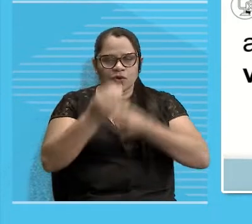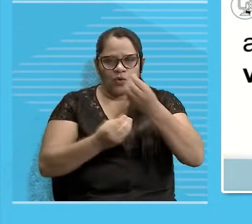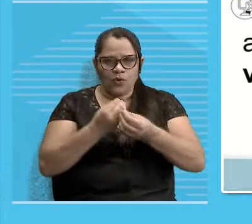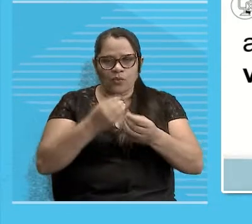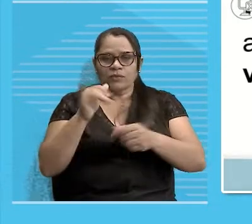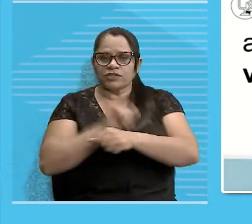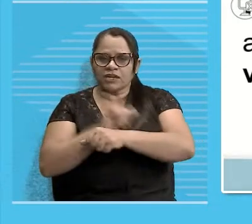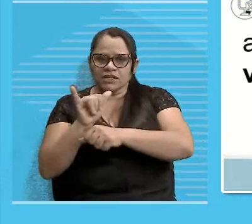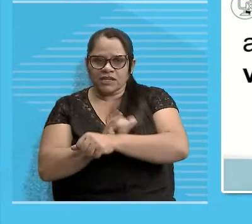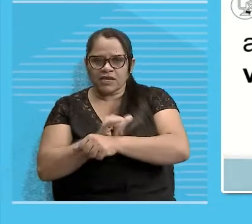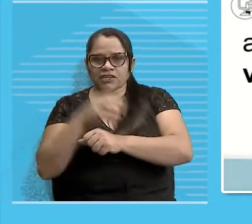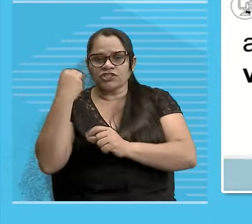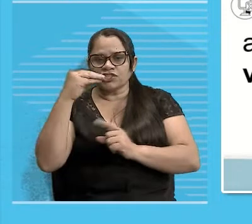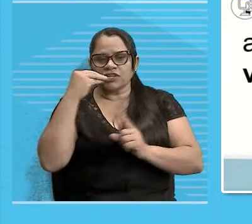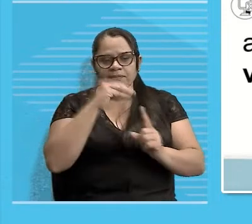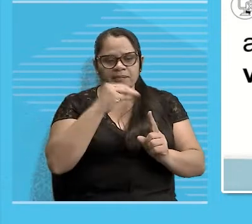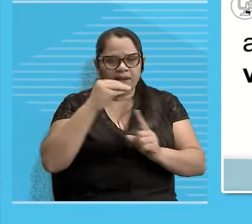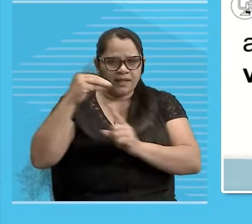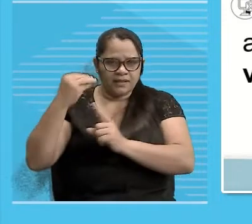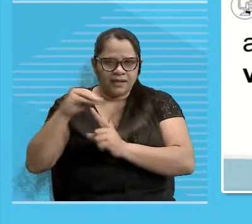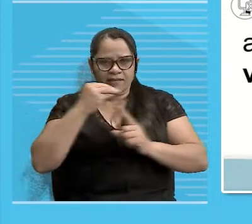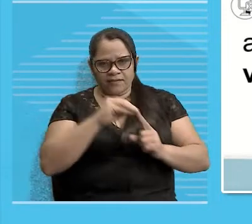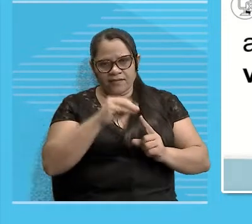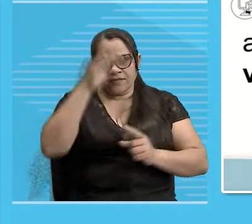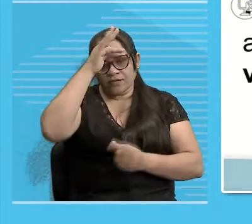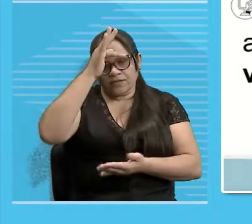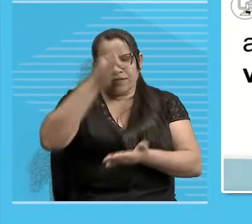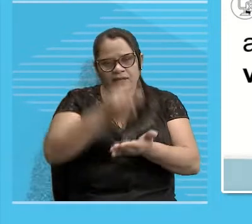fiéis e ampliar a fé católica.